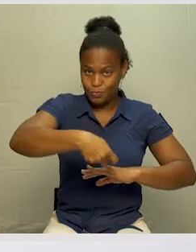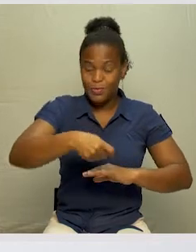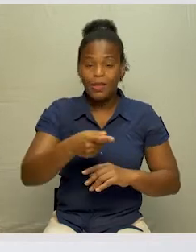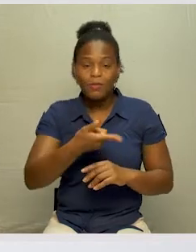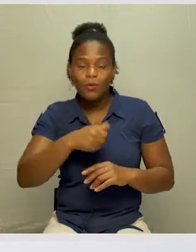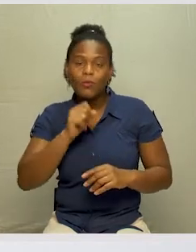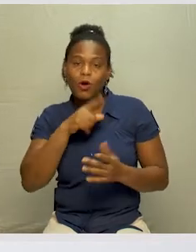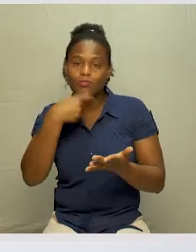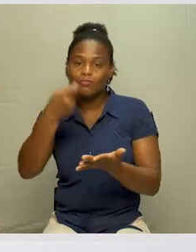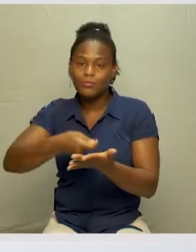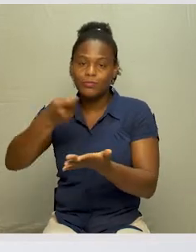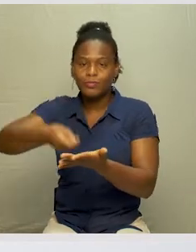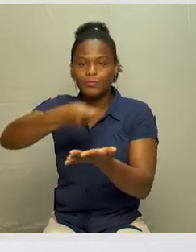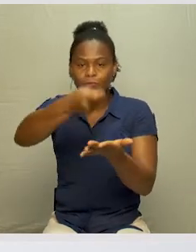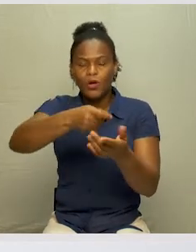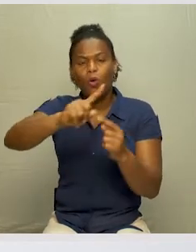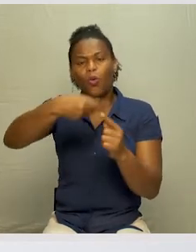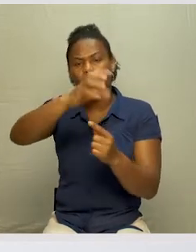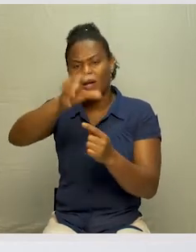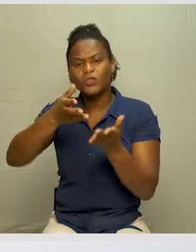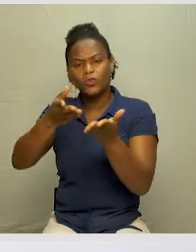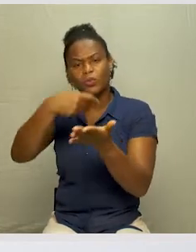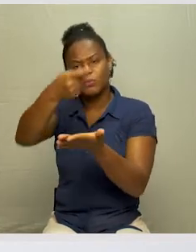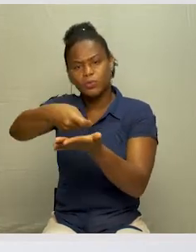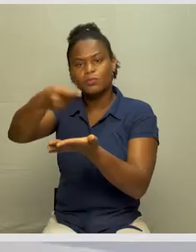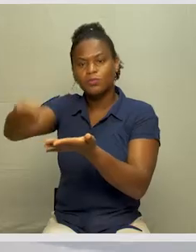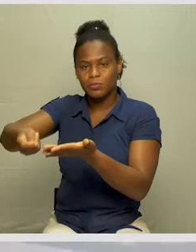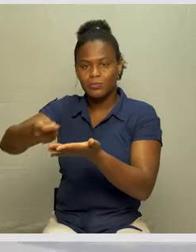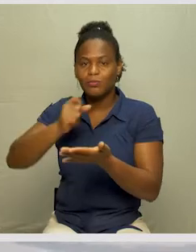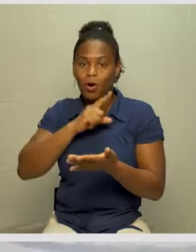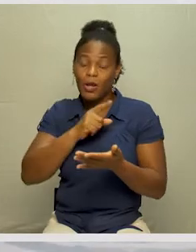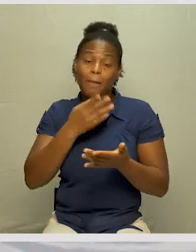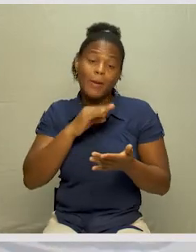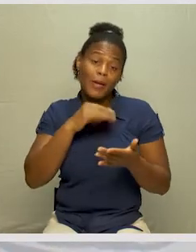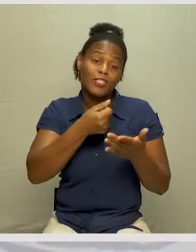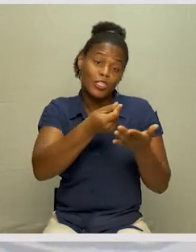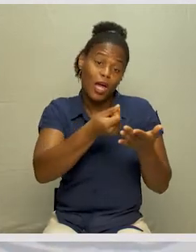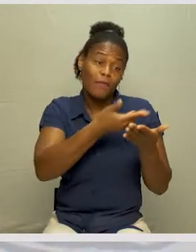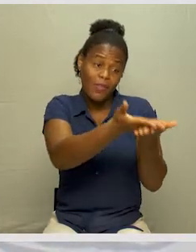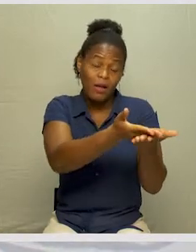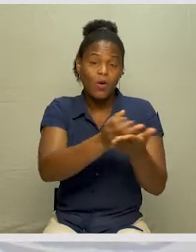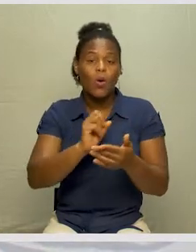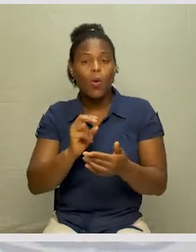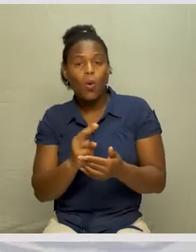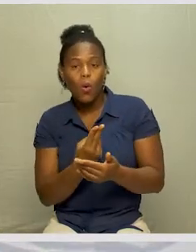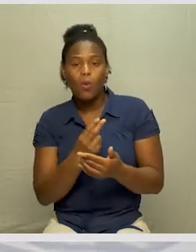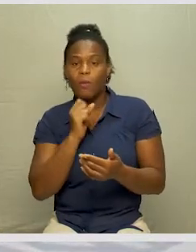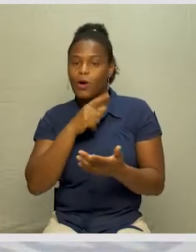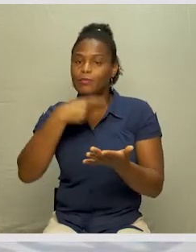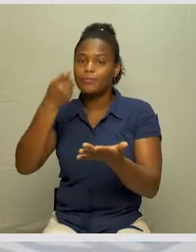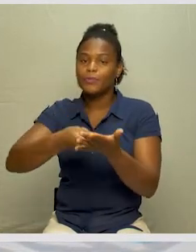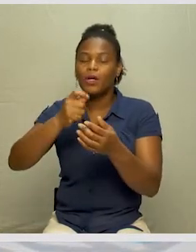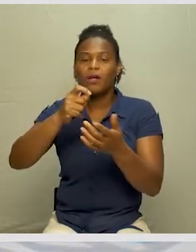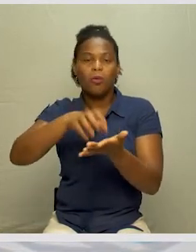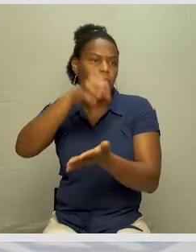por isso pode financiar outros países, concedendo, por exemplo, empréstimos ou podemos fazer